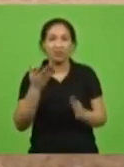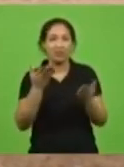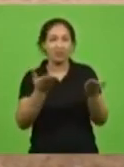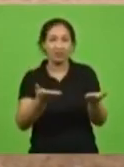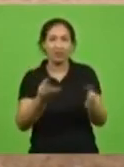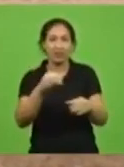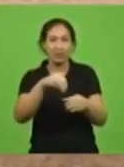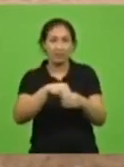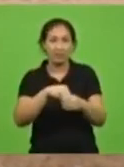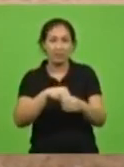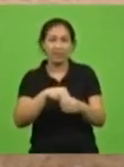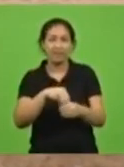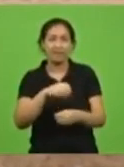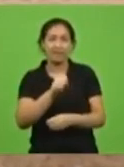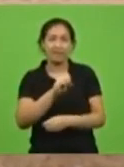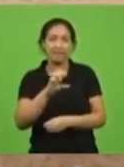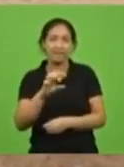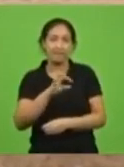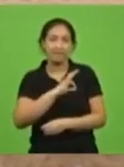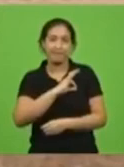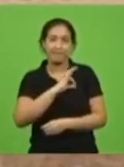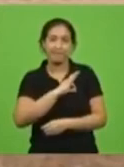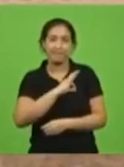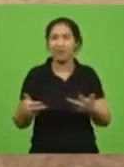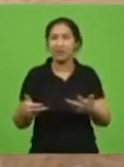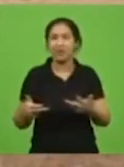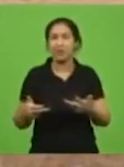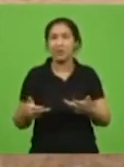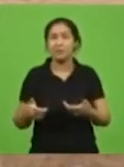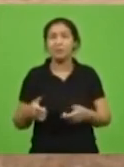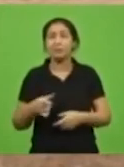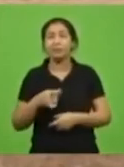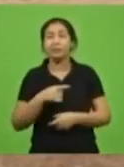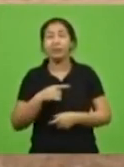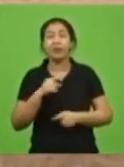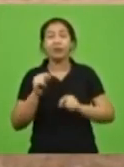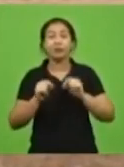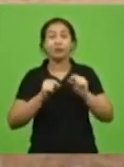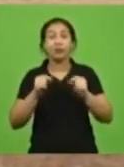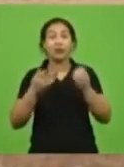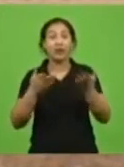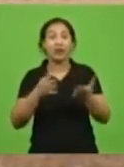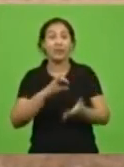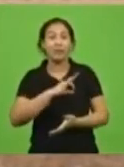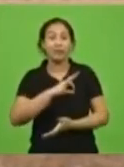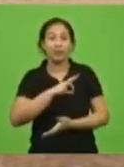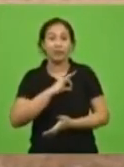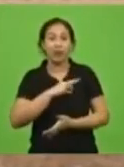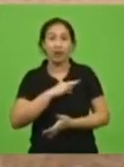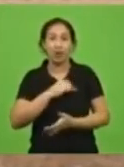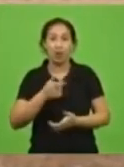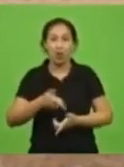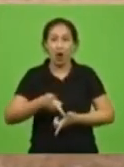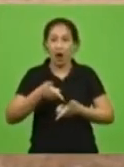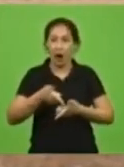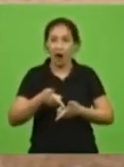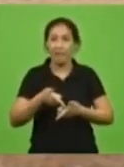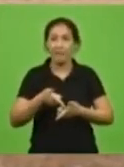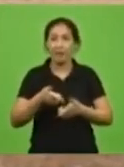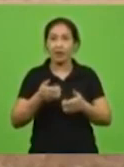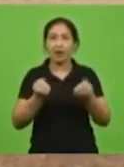em Santa Catarina. Com efetivo do tempo da pedra, policiais com armas, com carros